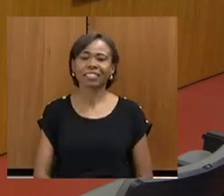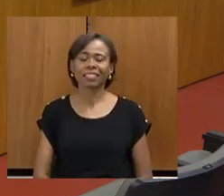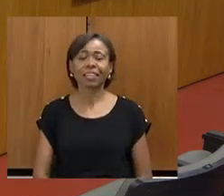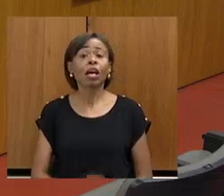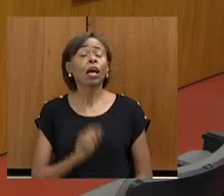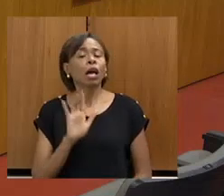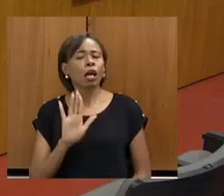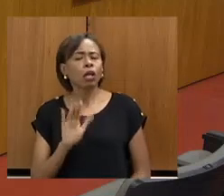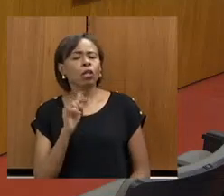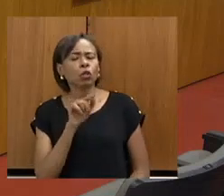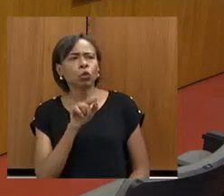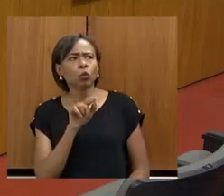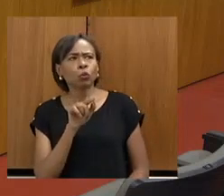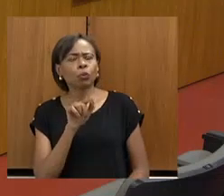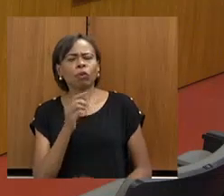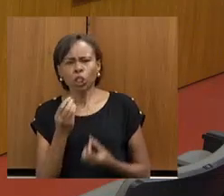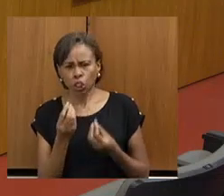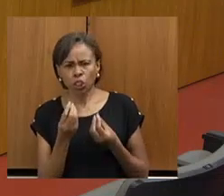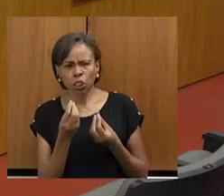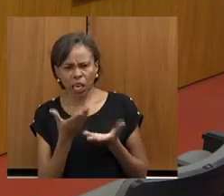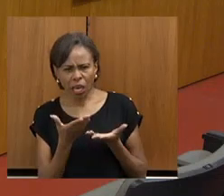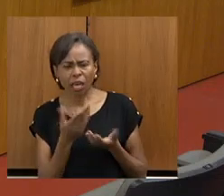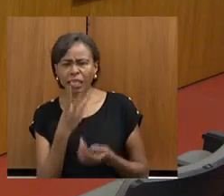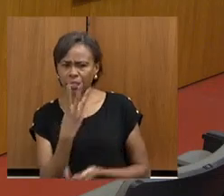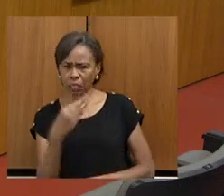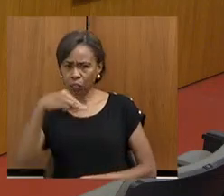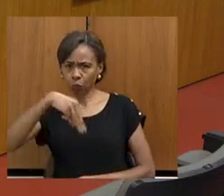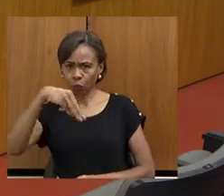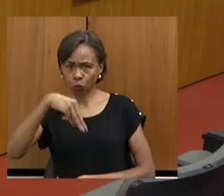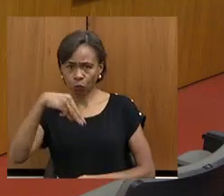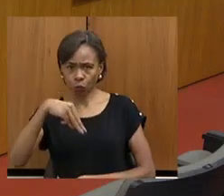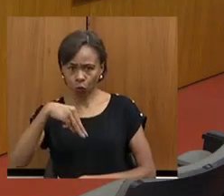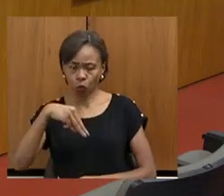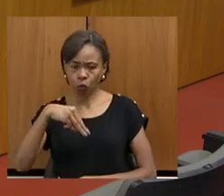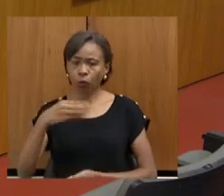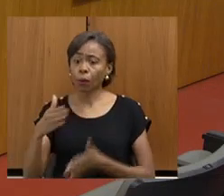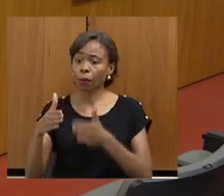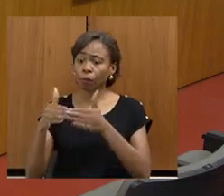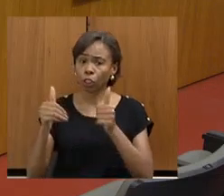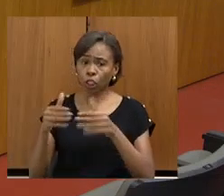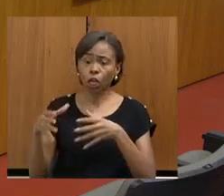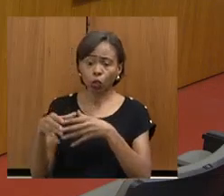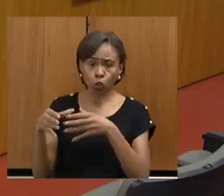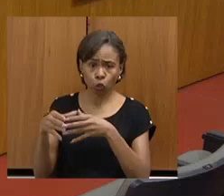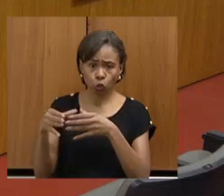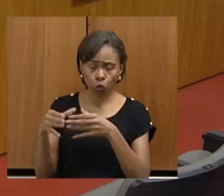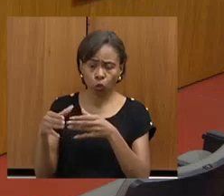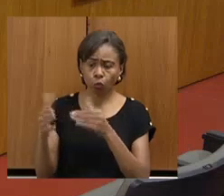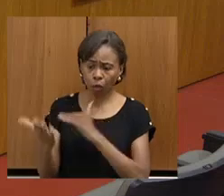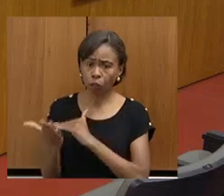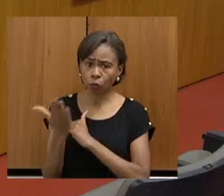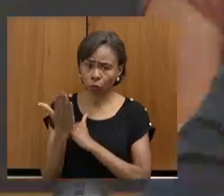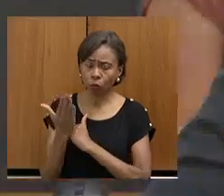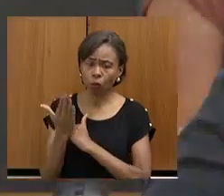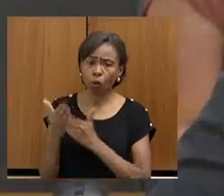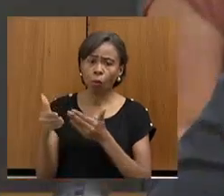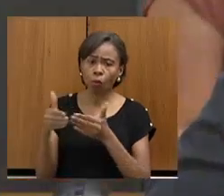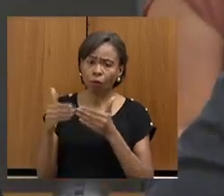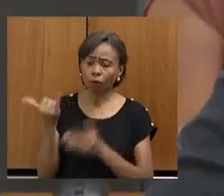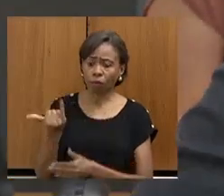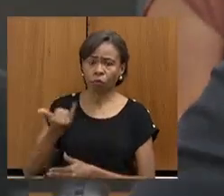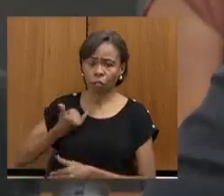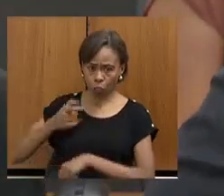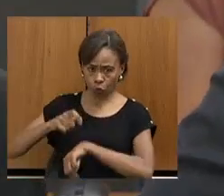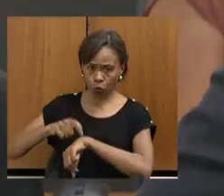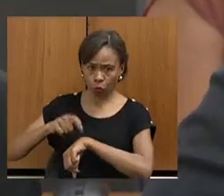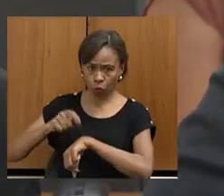estabelecer aqui, Suzana, um tempo de três minutos. Vou pedir a nossa assessoria para, por gentileza, me comunicar